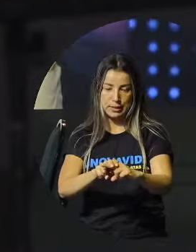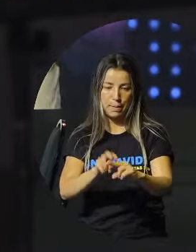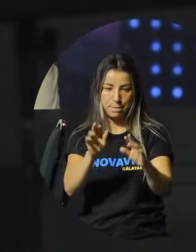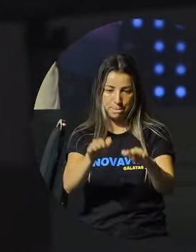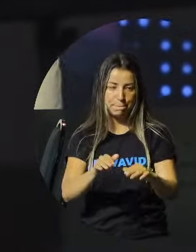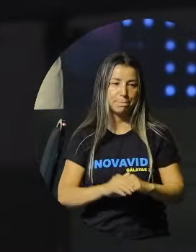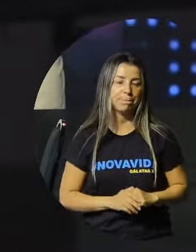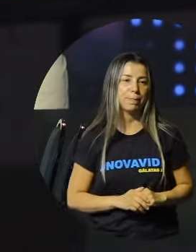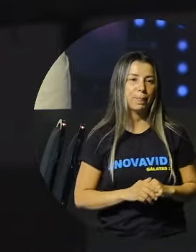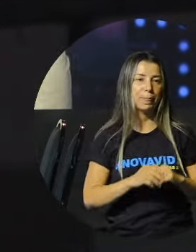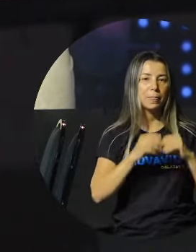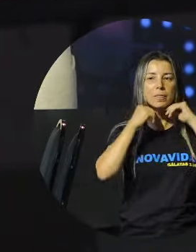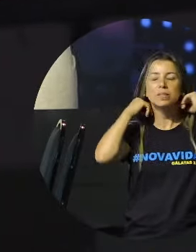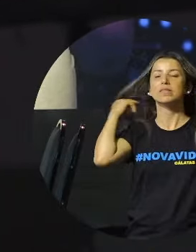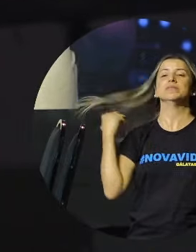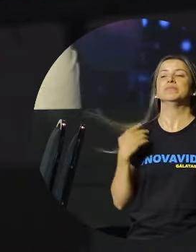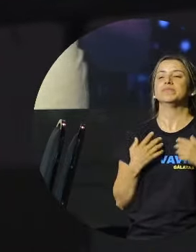irmãos,